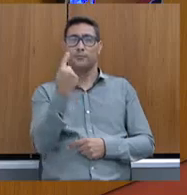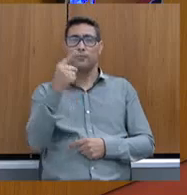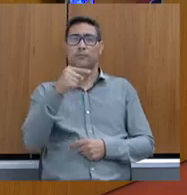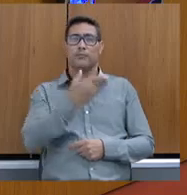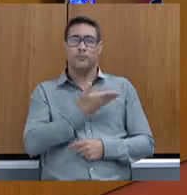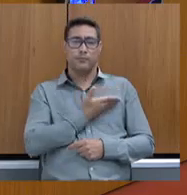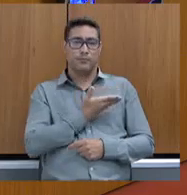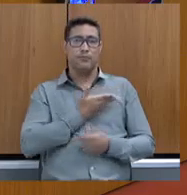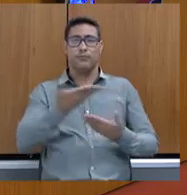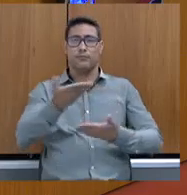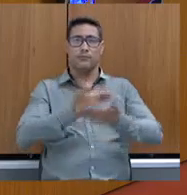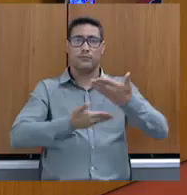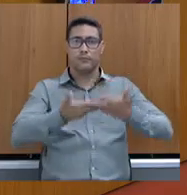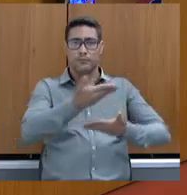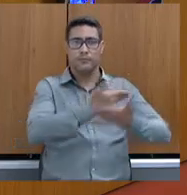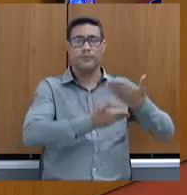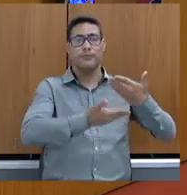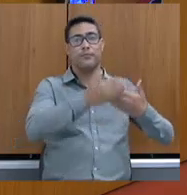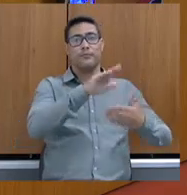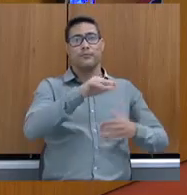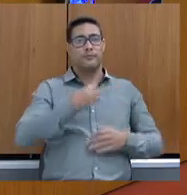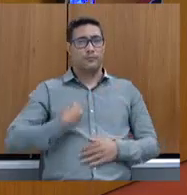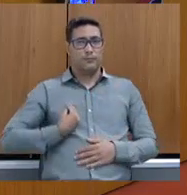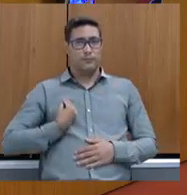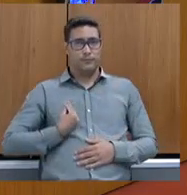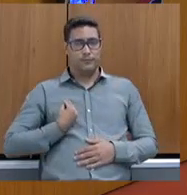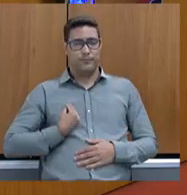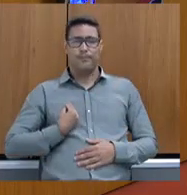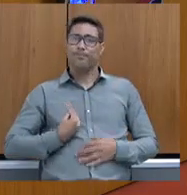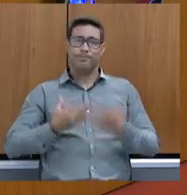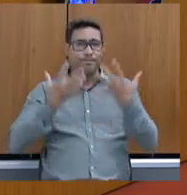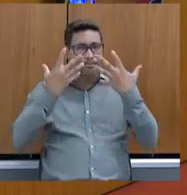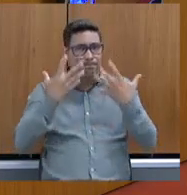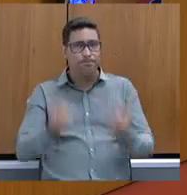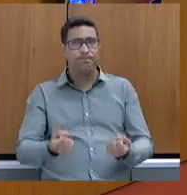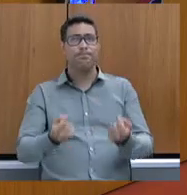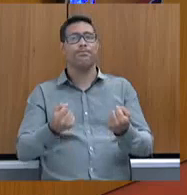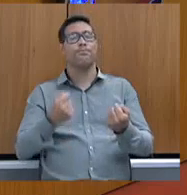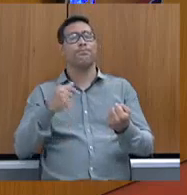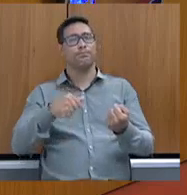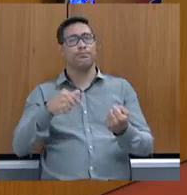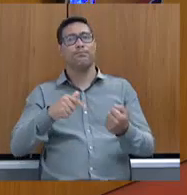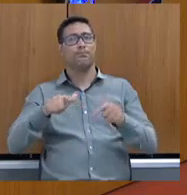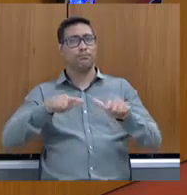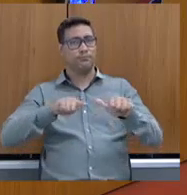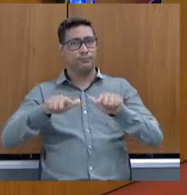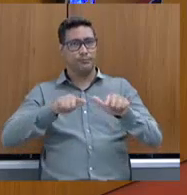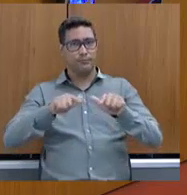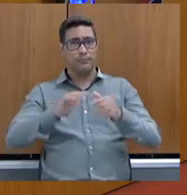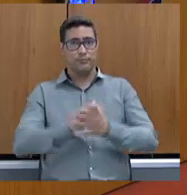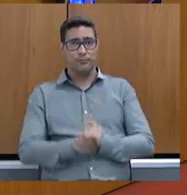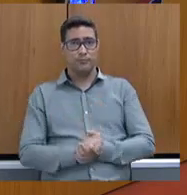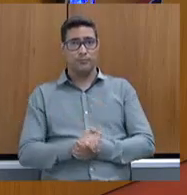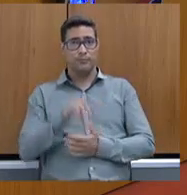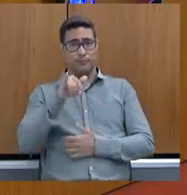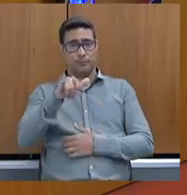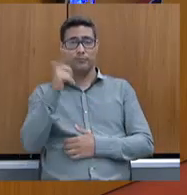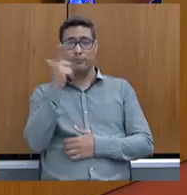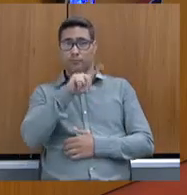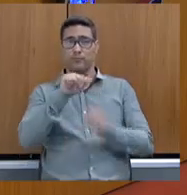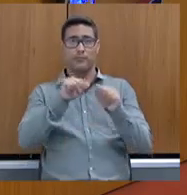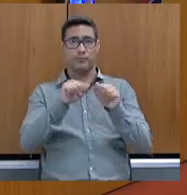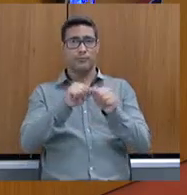pela participação né Por ter abraçado conosco essa causa e se fizemos o que fizemos